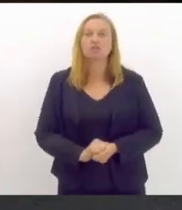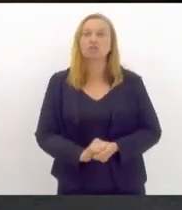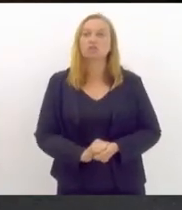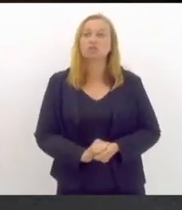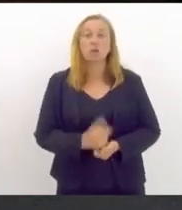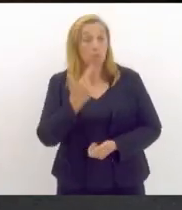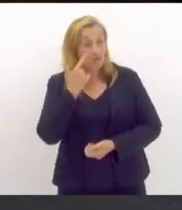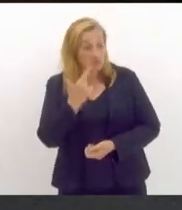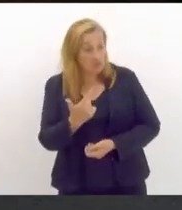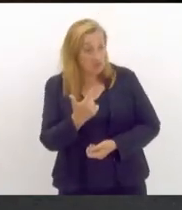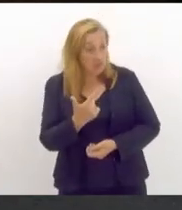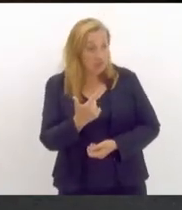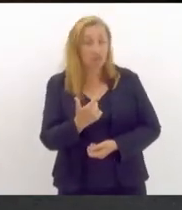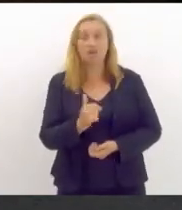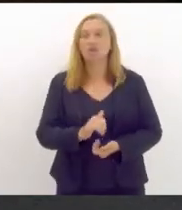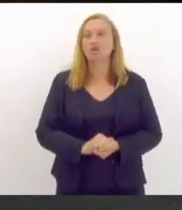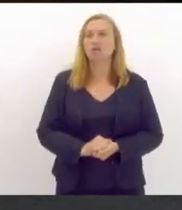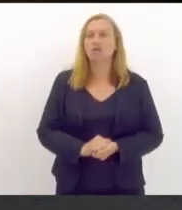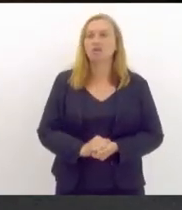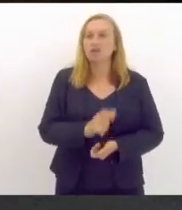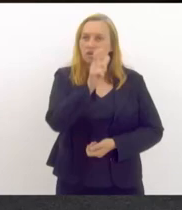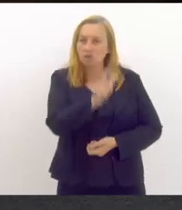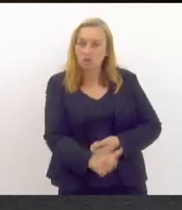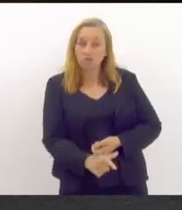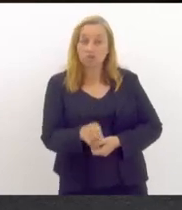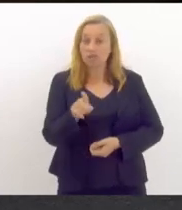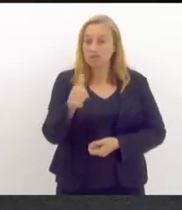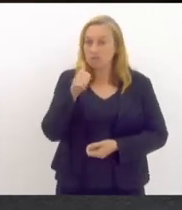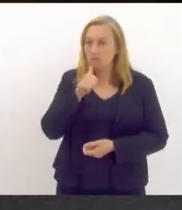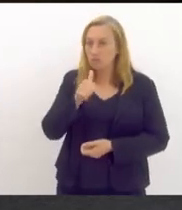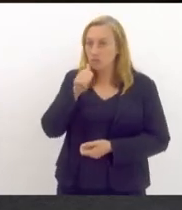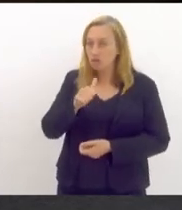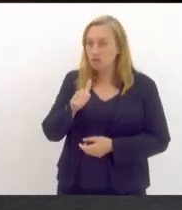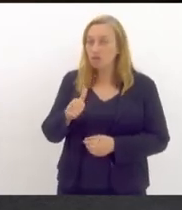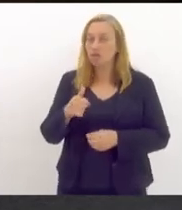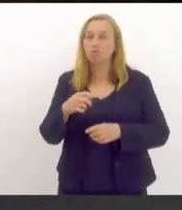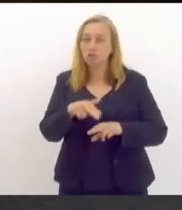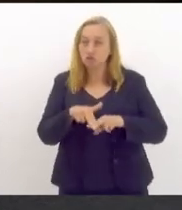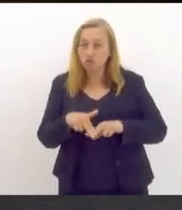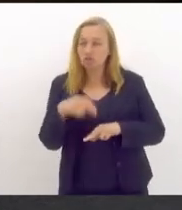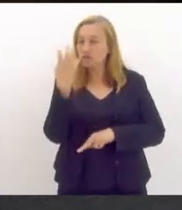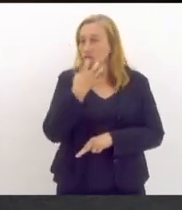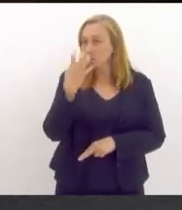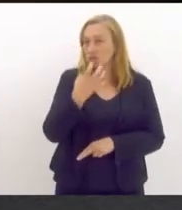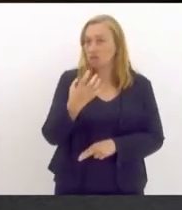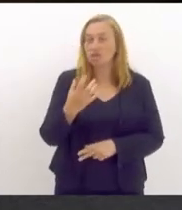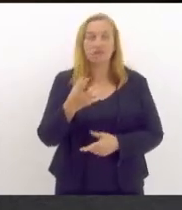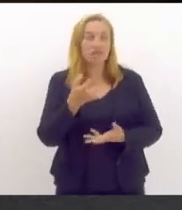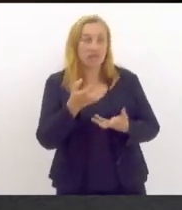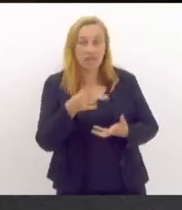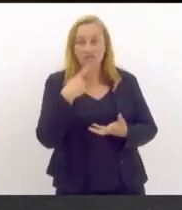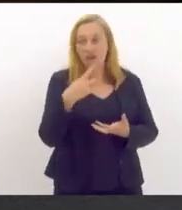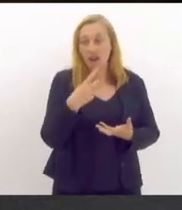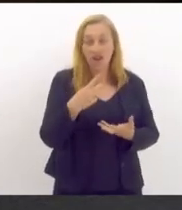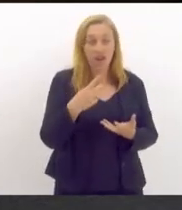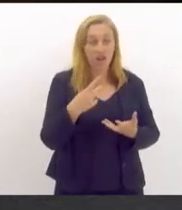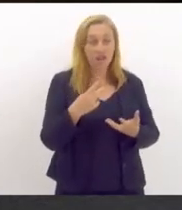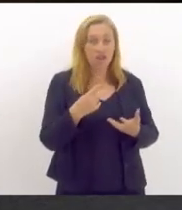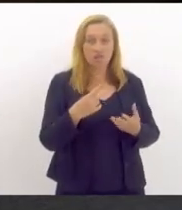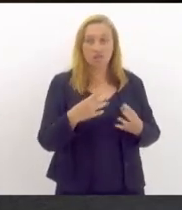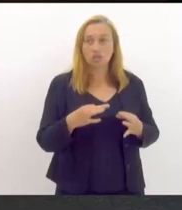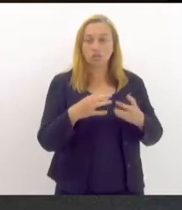para averiguar a conduta criminosa dessa cidadã por conta dessa música porque eles têm mania de querer revogar ao seu bel prazer